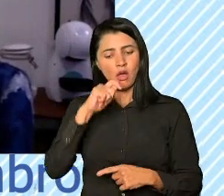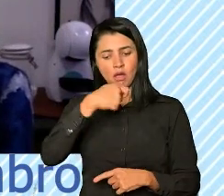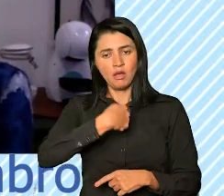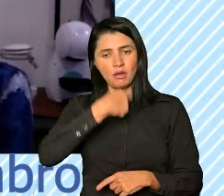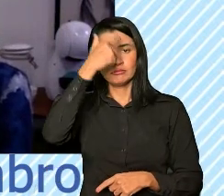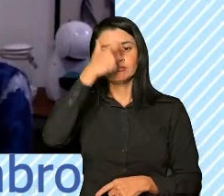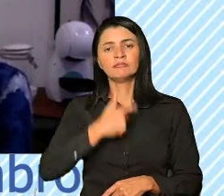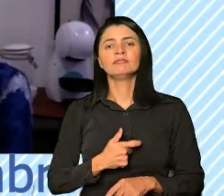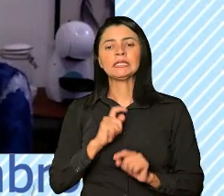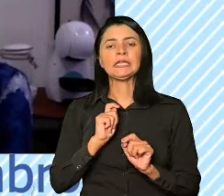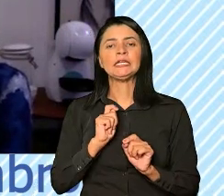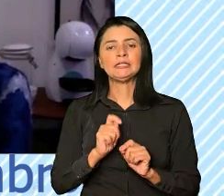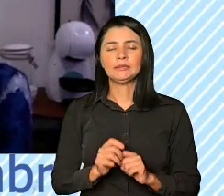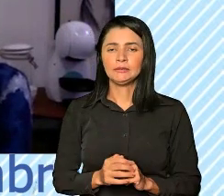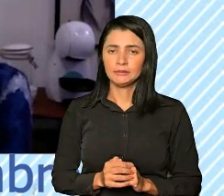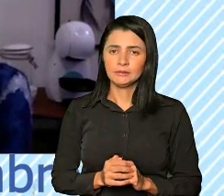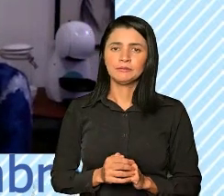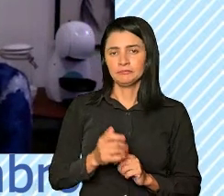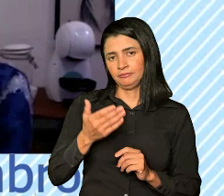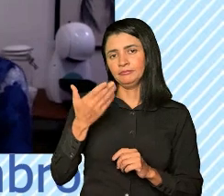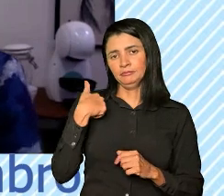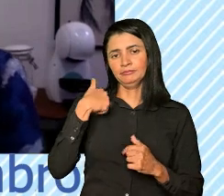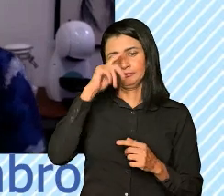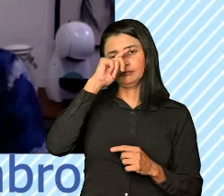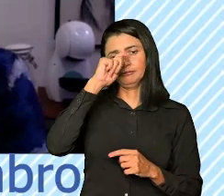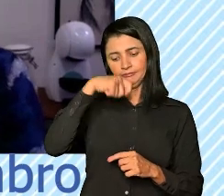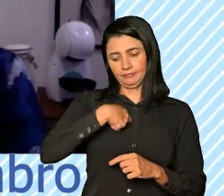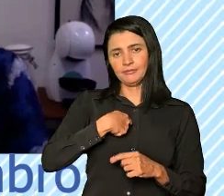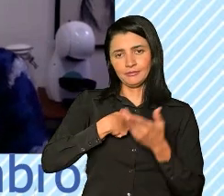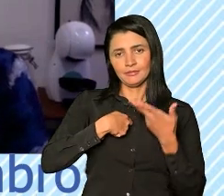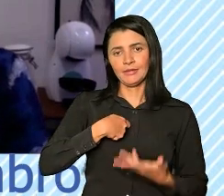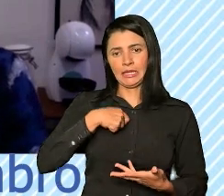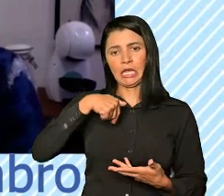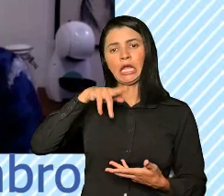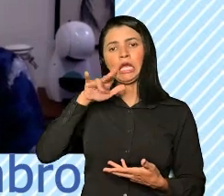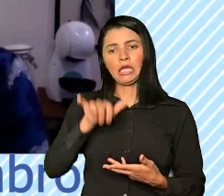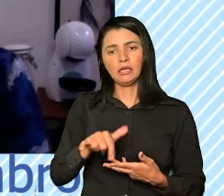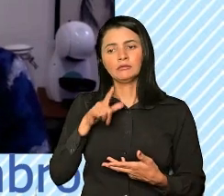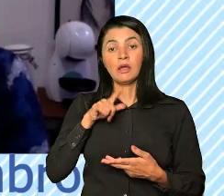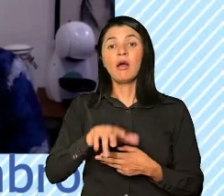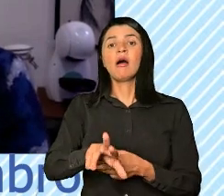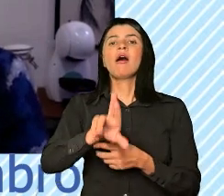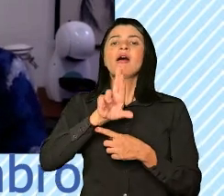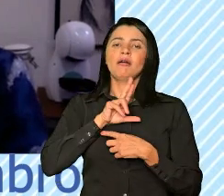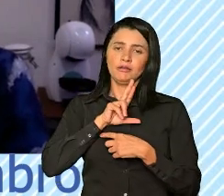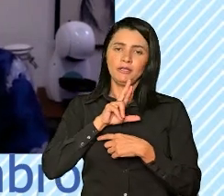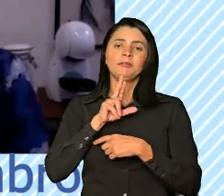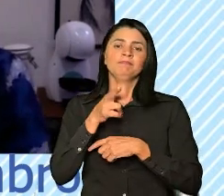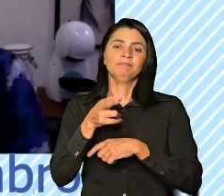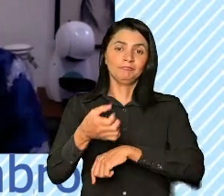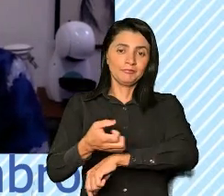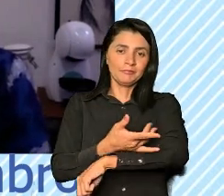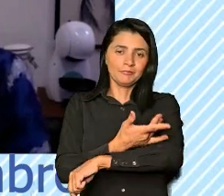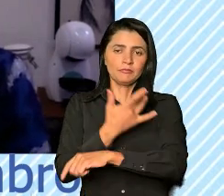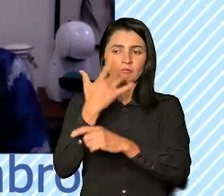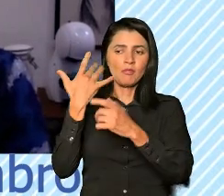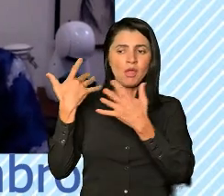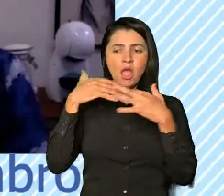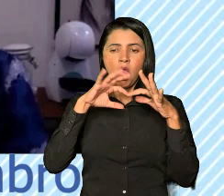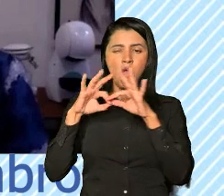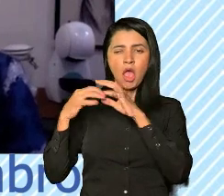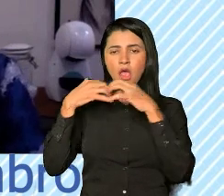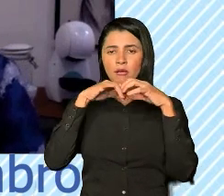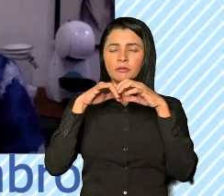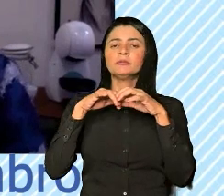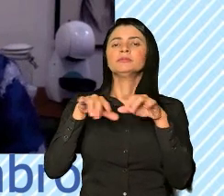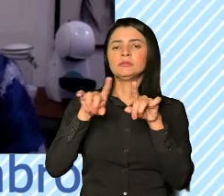né? E a partir desse ser, temos, evidentemente, resultados afetivos, cognitivos